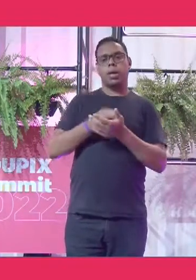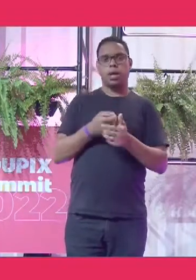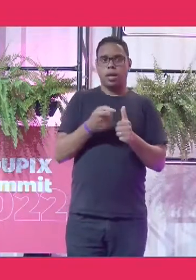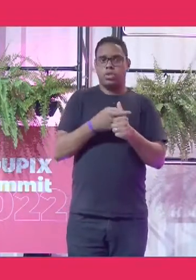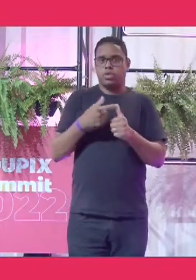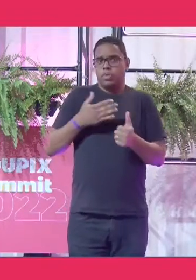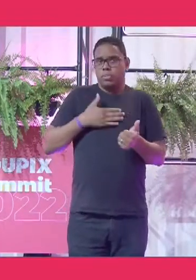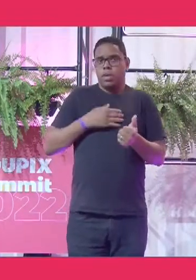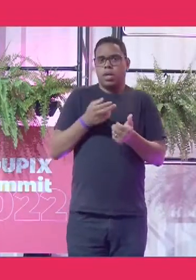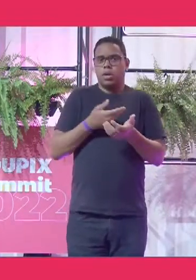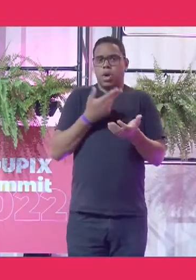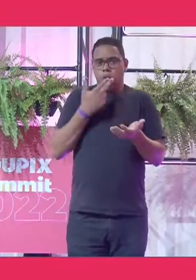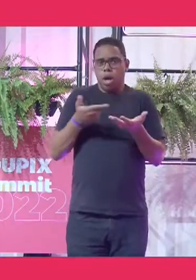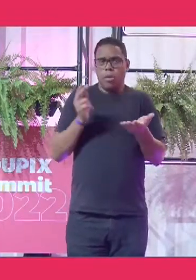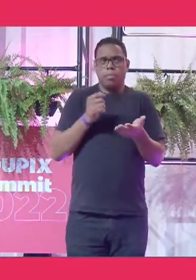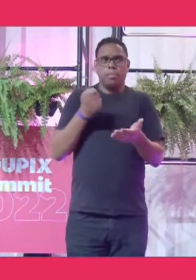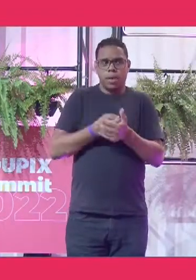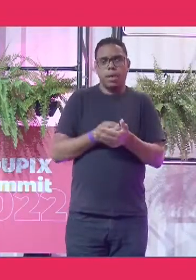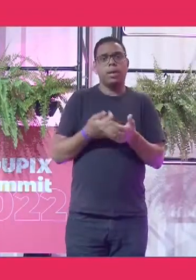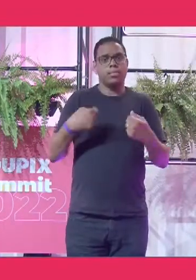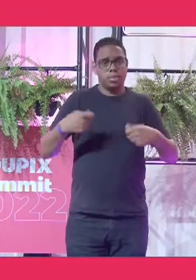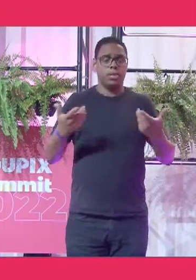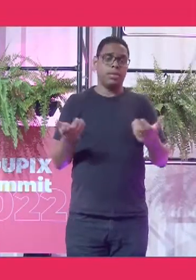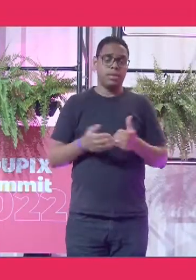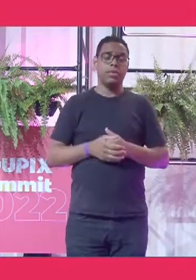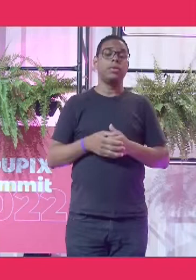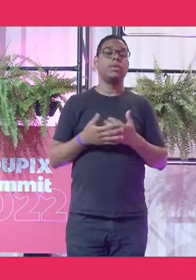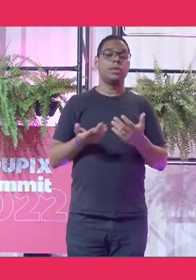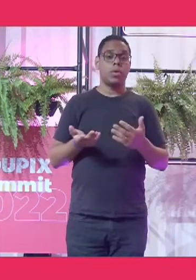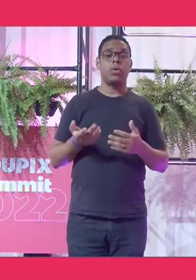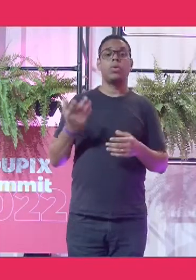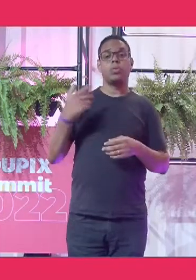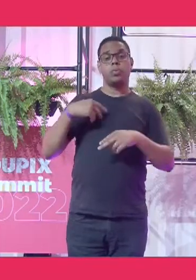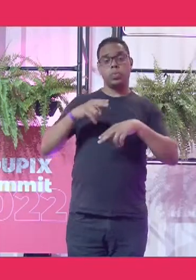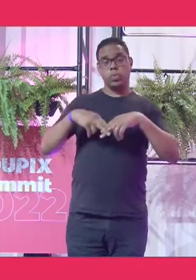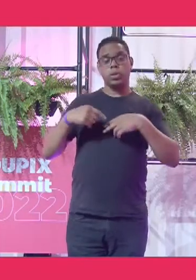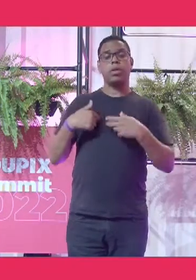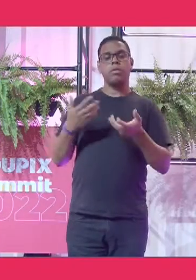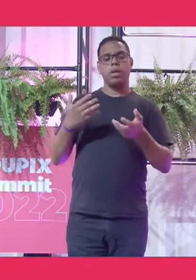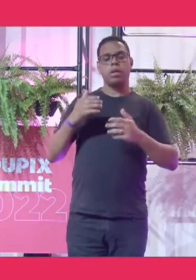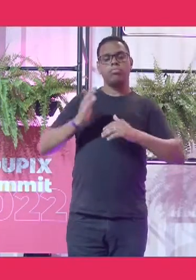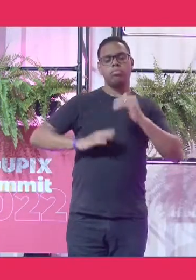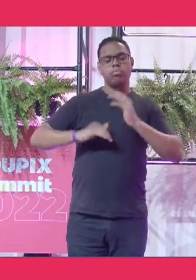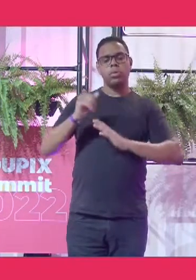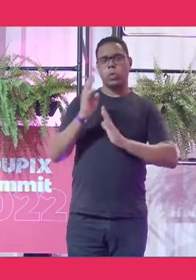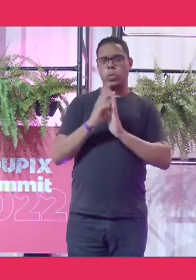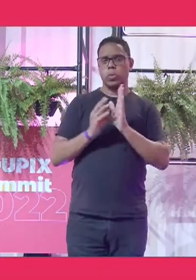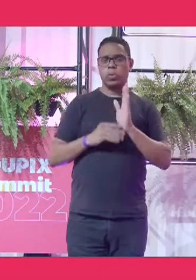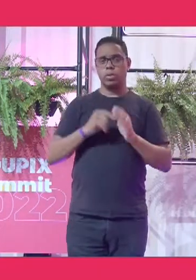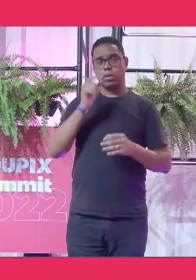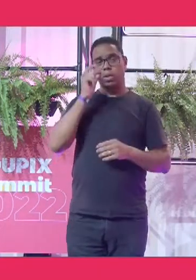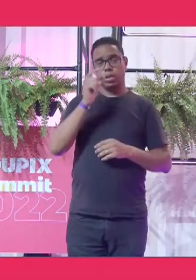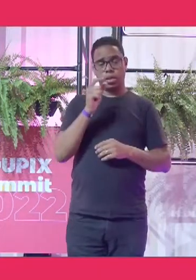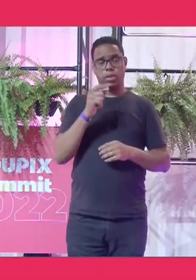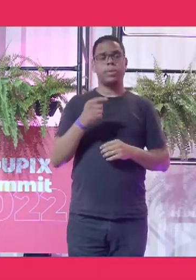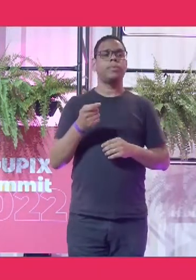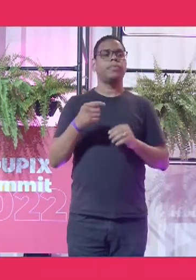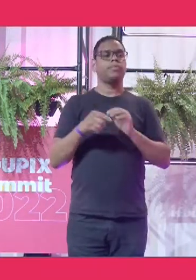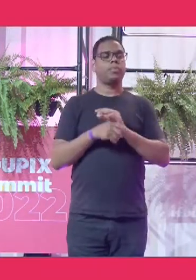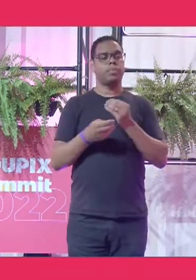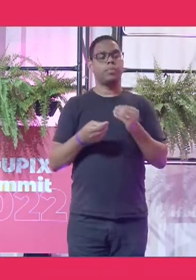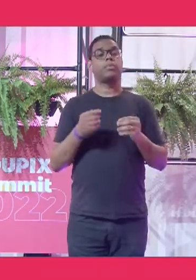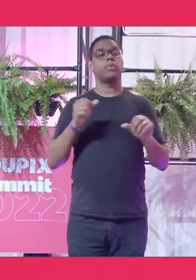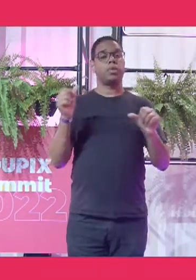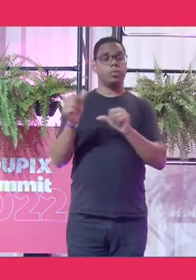eu preciso comer. Então, eu percebi que a sede também por produzir um conteúdo interessante comercialmente